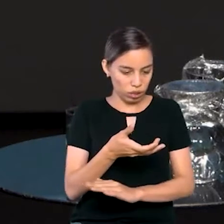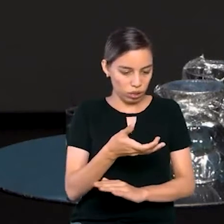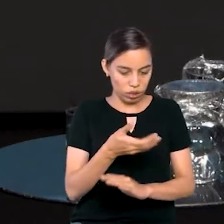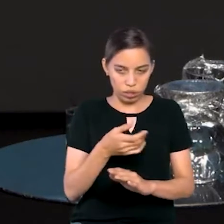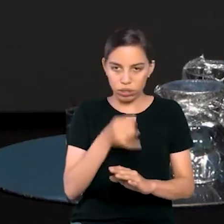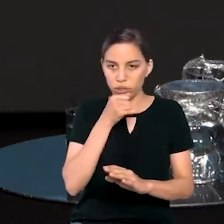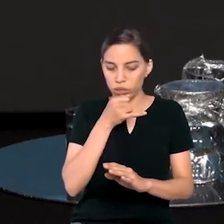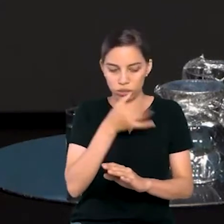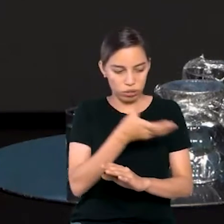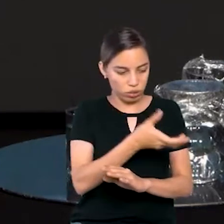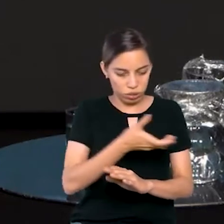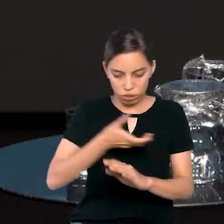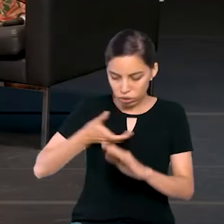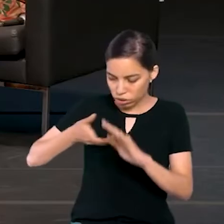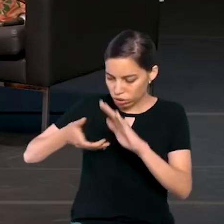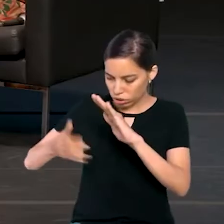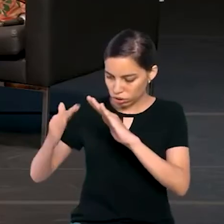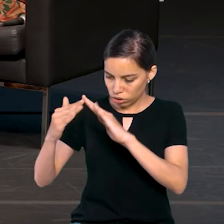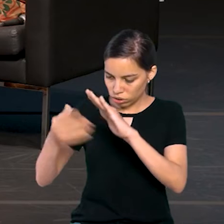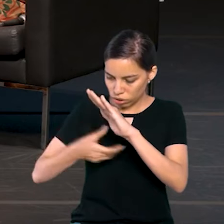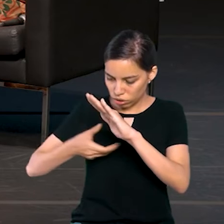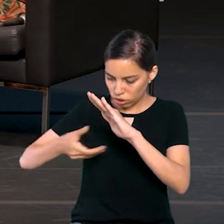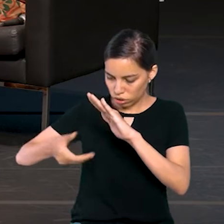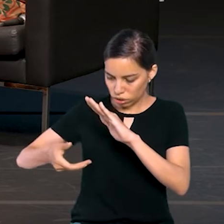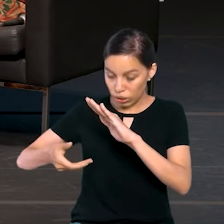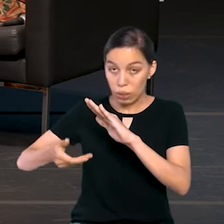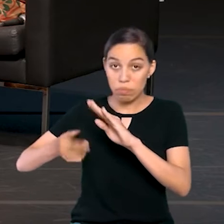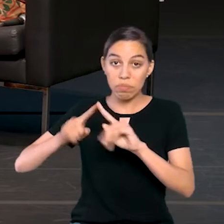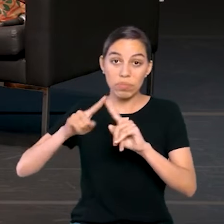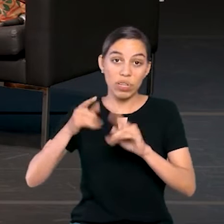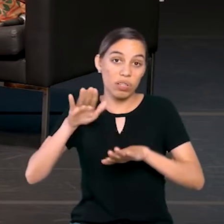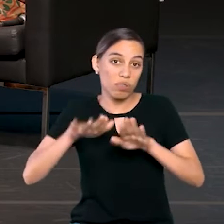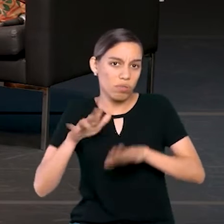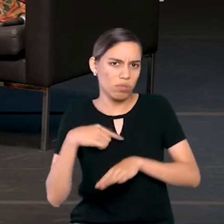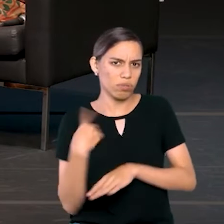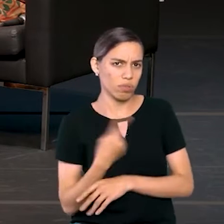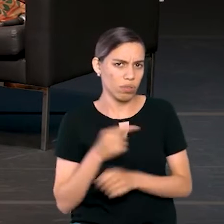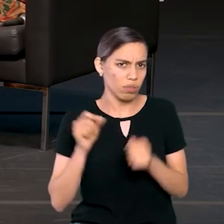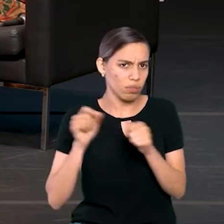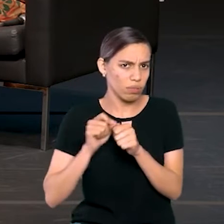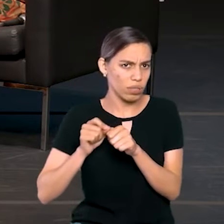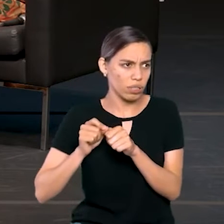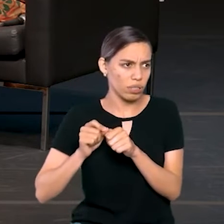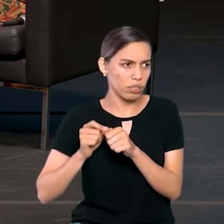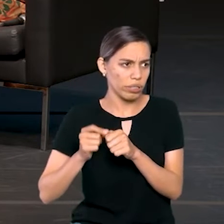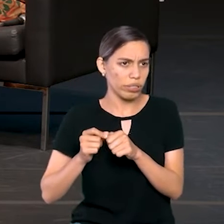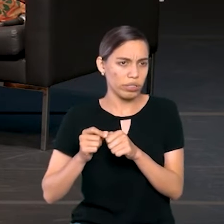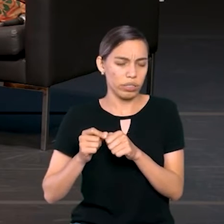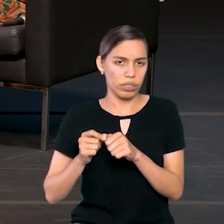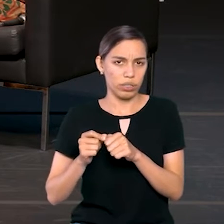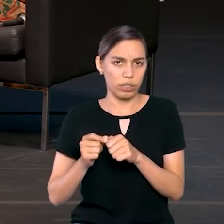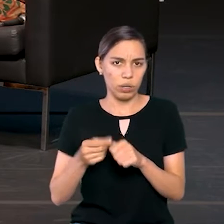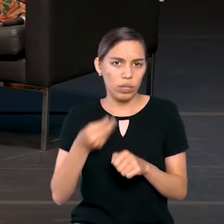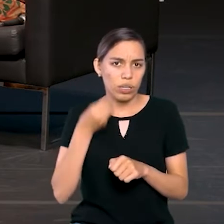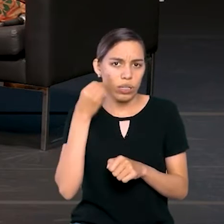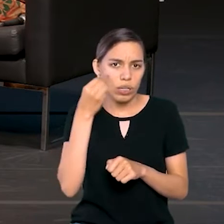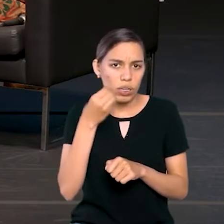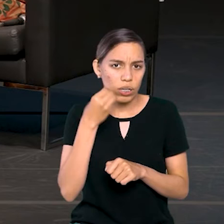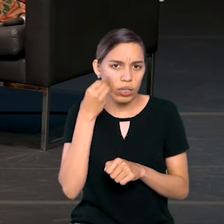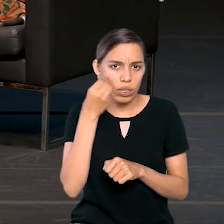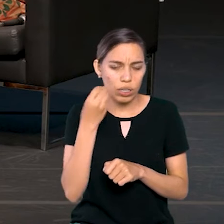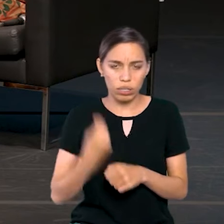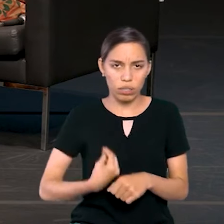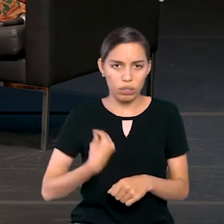num lugar doméstico. Acontece que, às vezes, nós também fazemos isso com a nossa própria experiência de